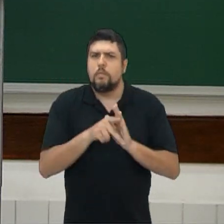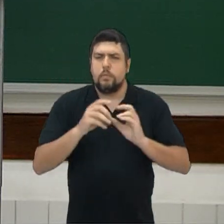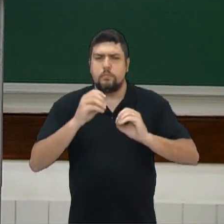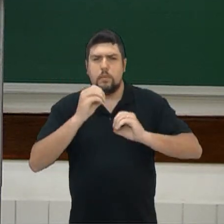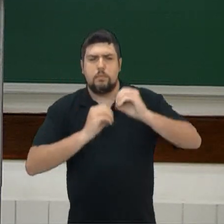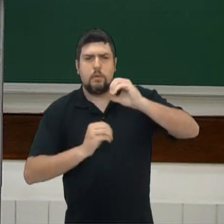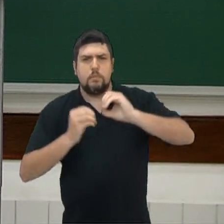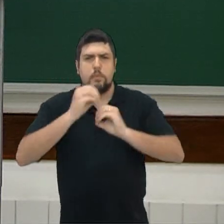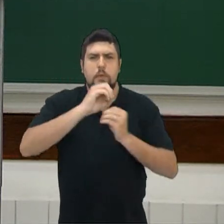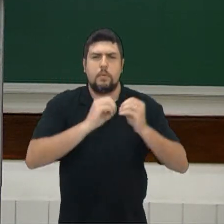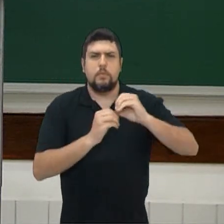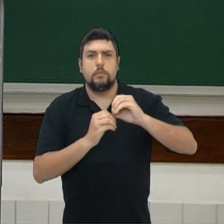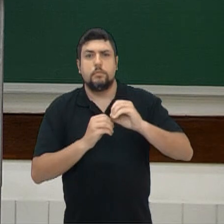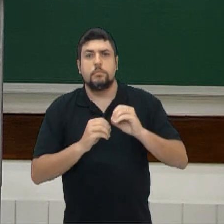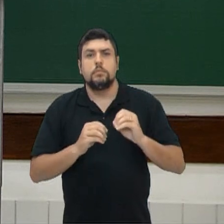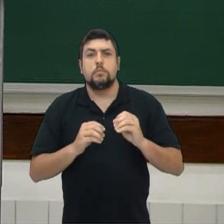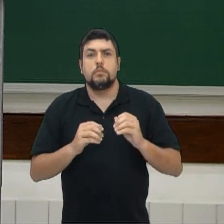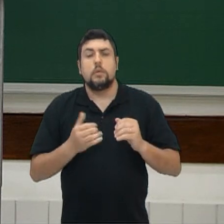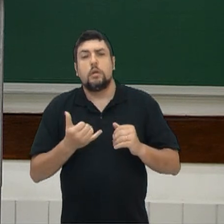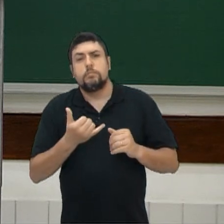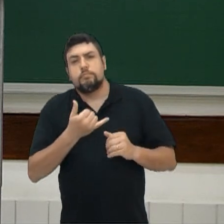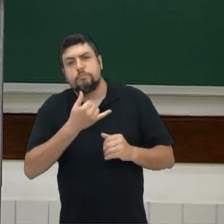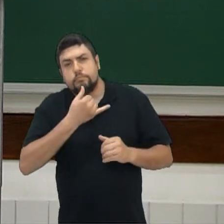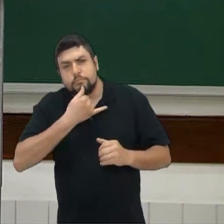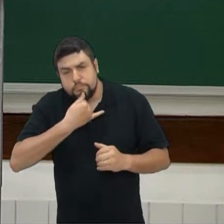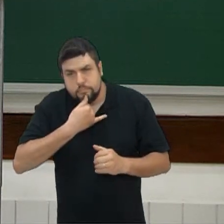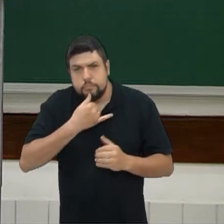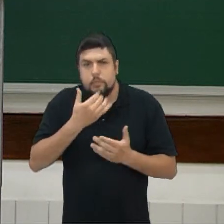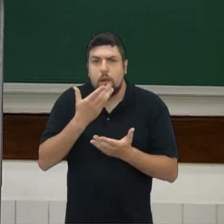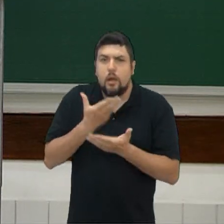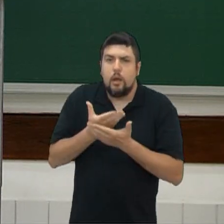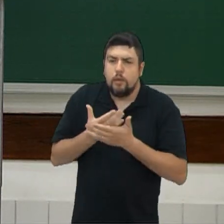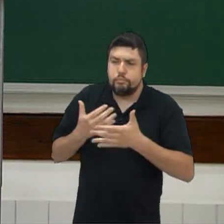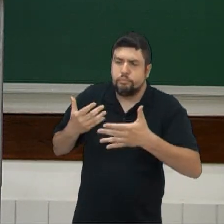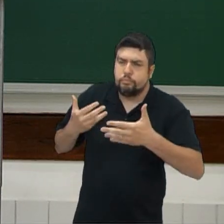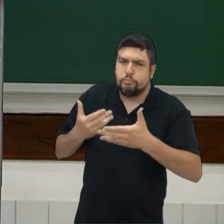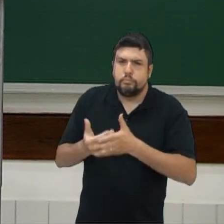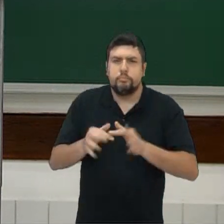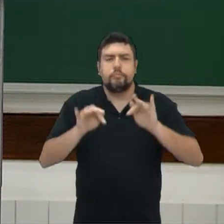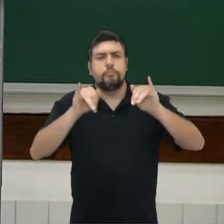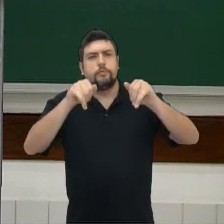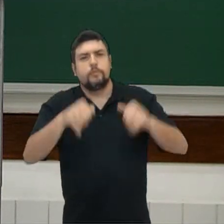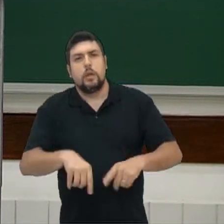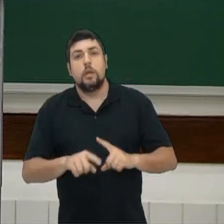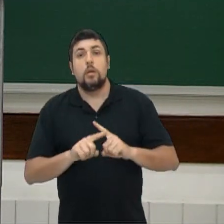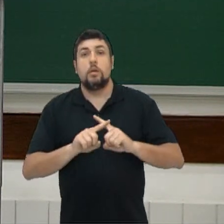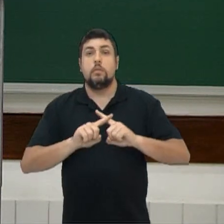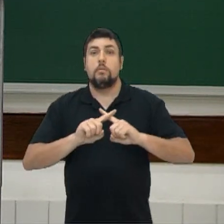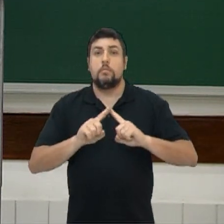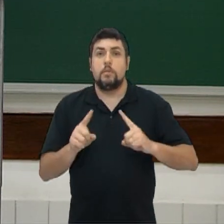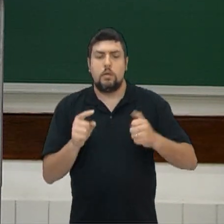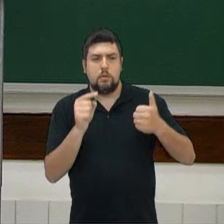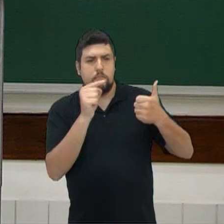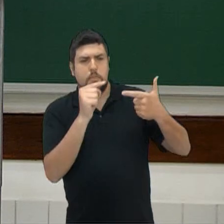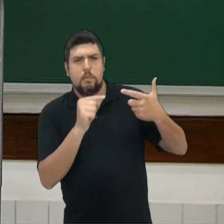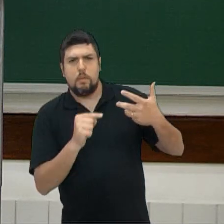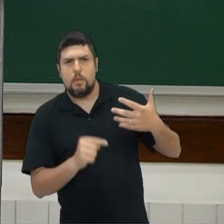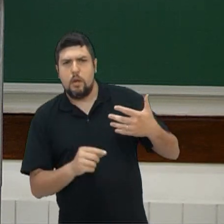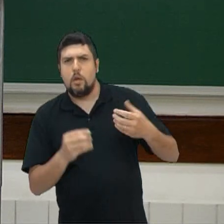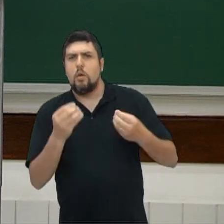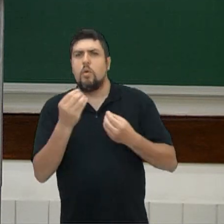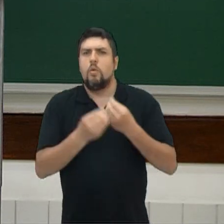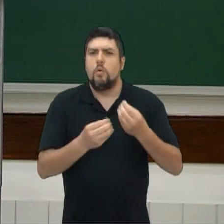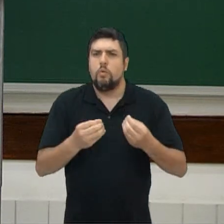Infelizmente, o nosso tempo de aula chegou ao fim, mas nós trabalhamos as propriedades como os estados